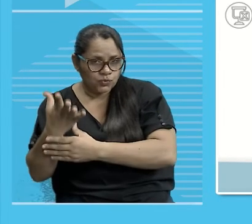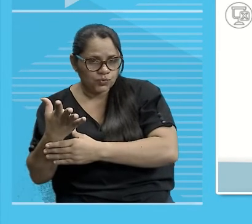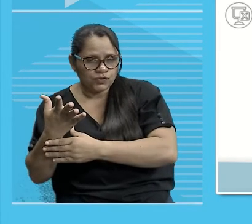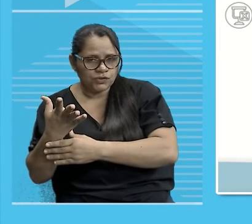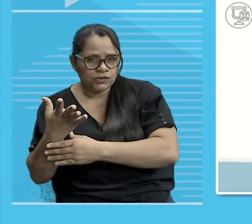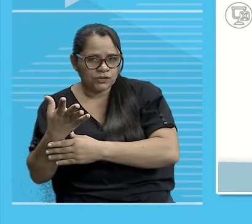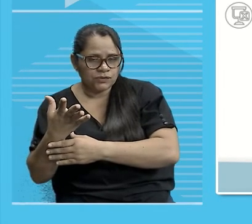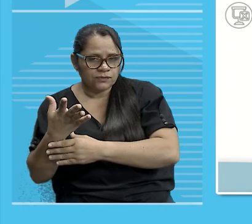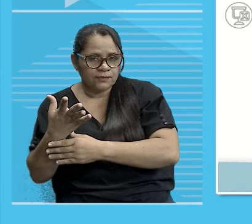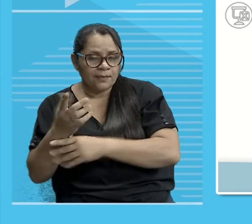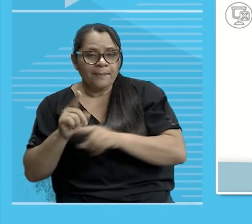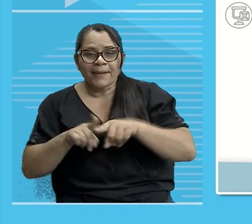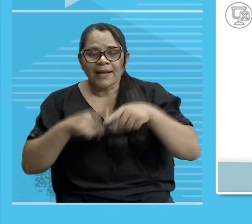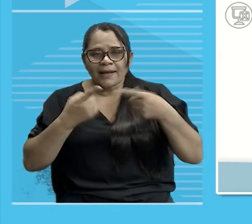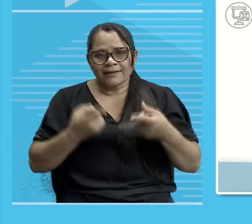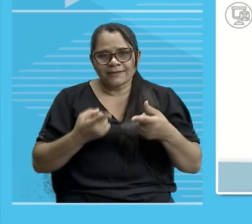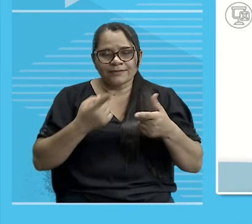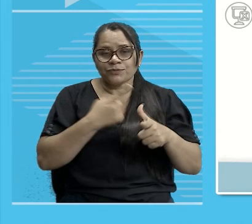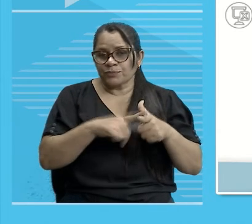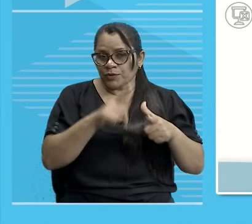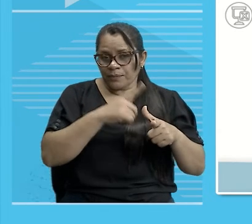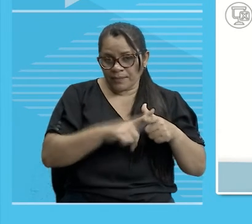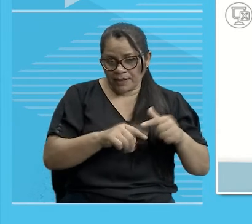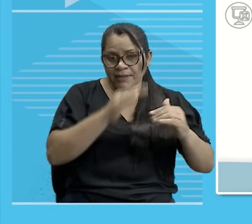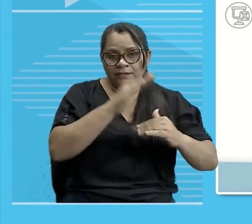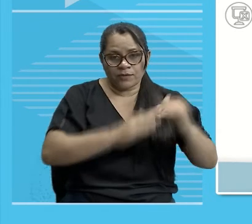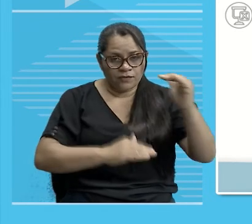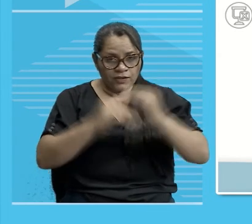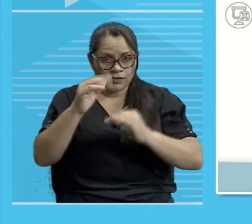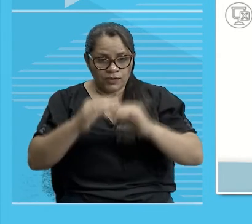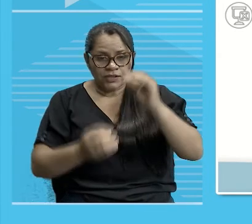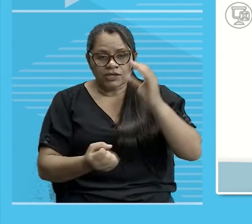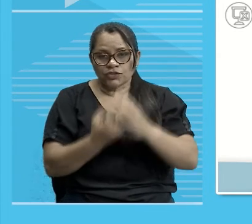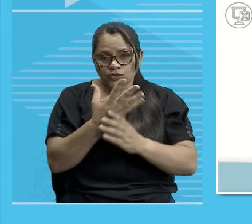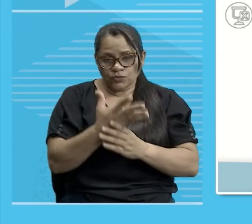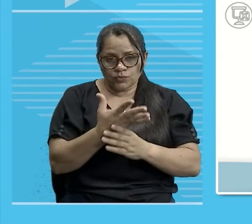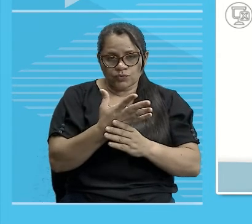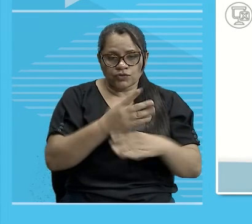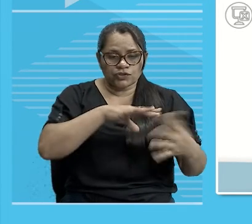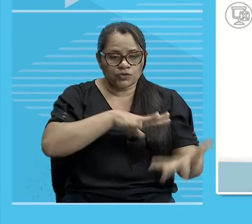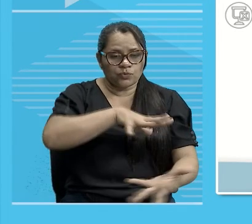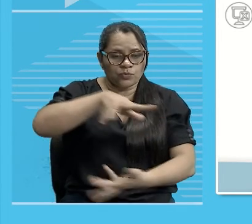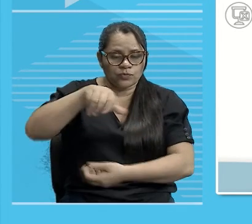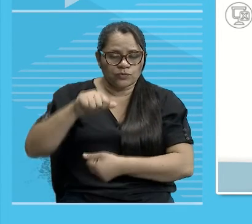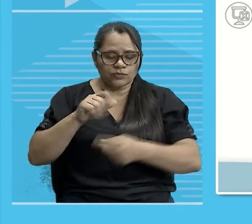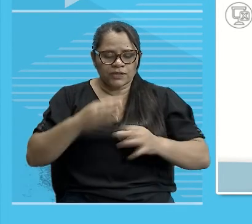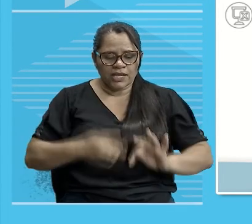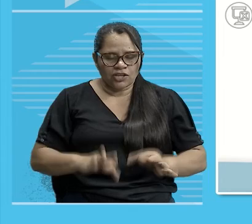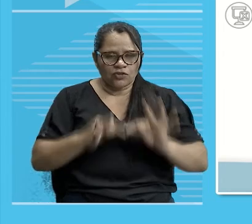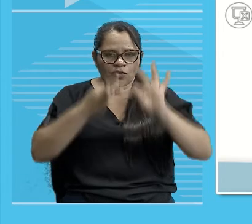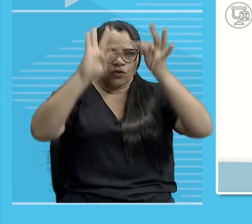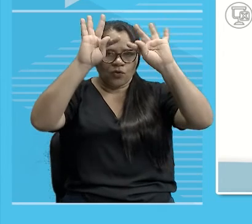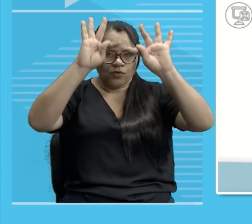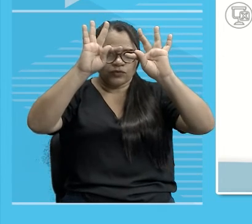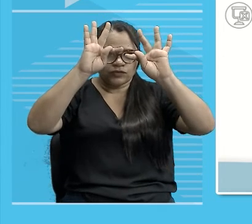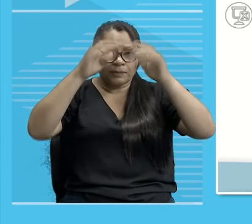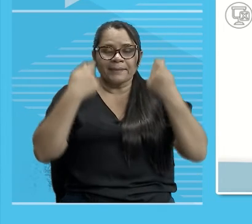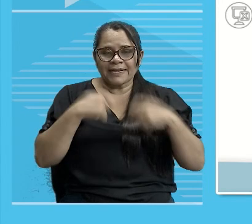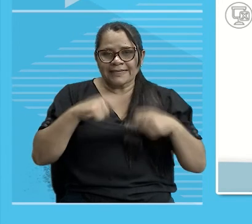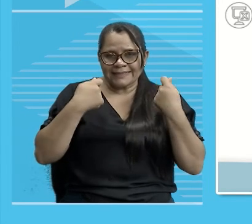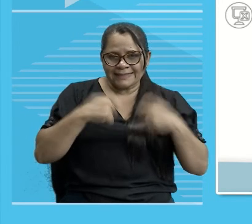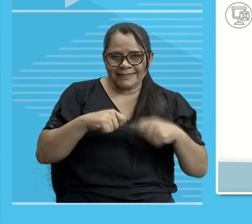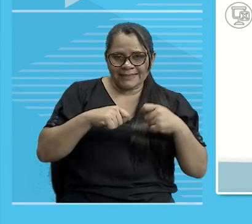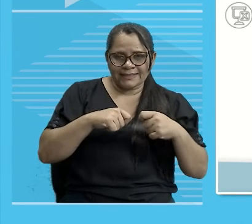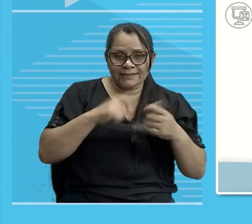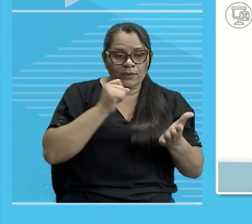O problema é que as profissões que estão surgindo no mundo tecnológico necessitam